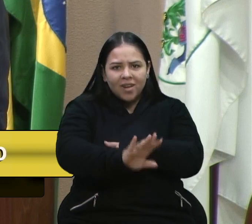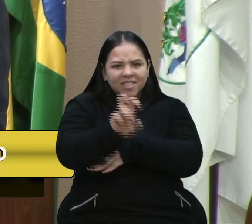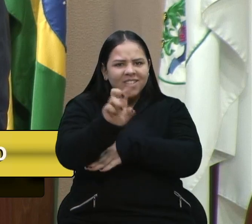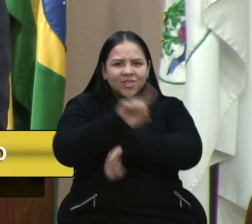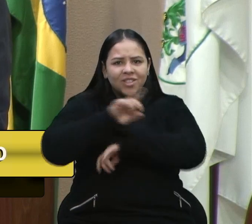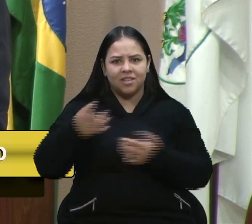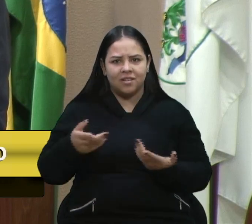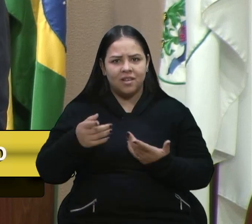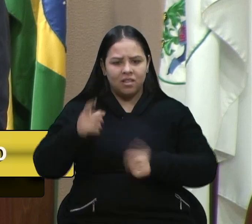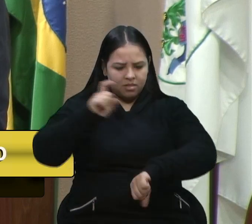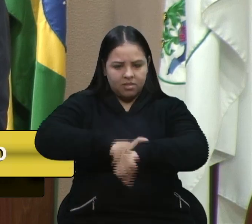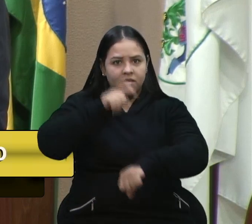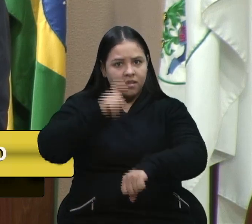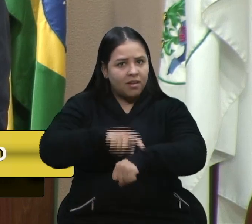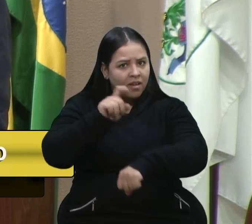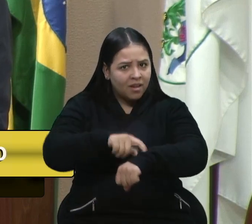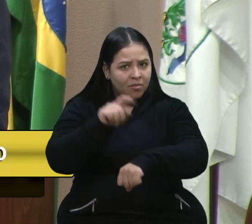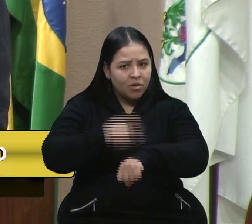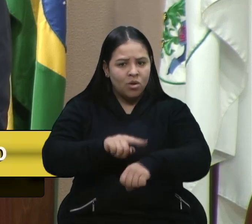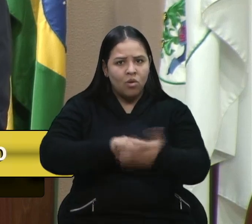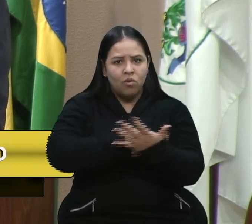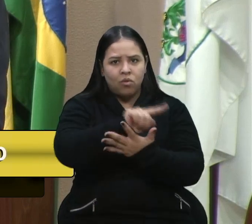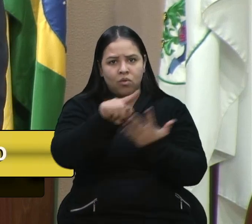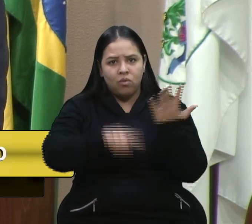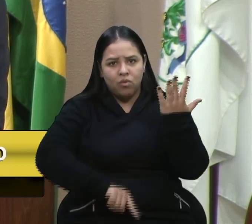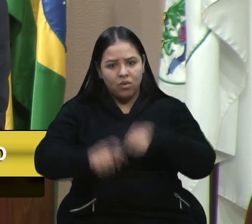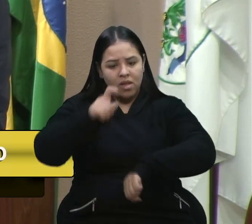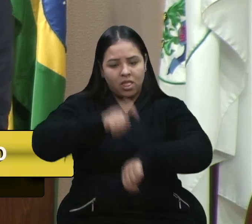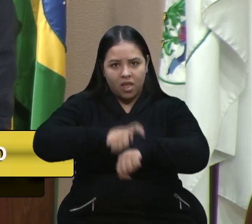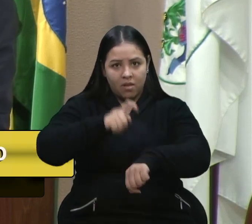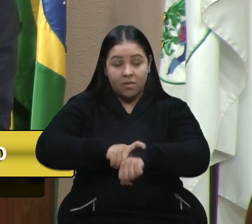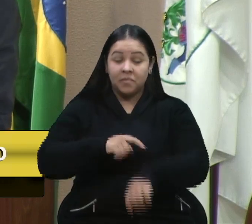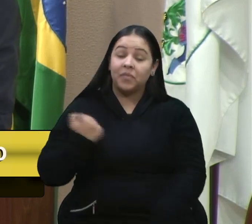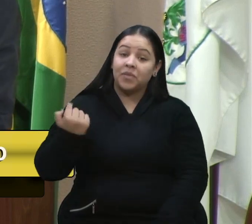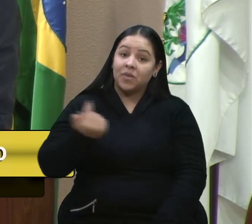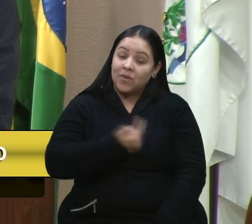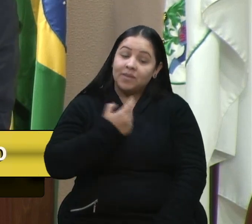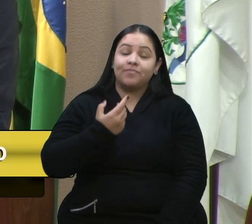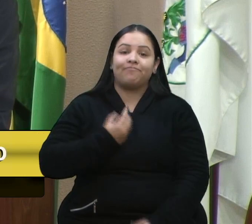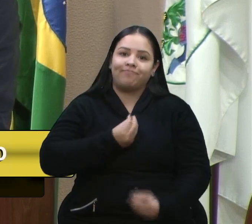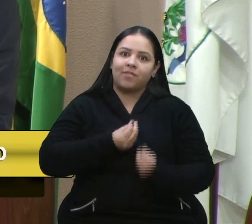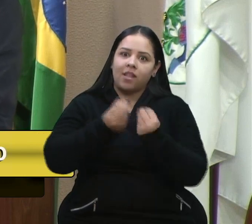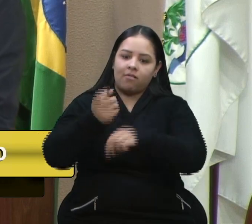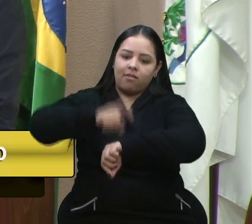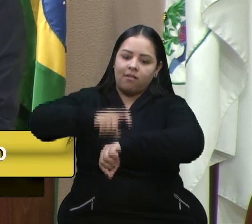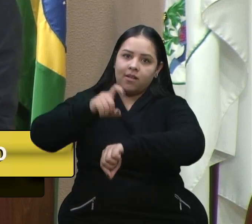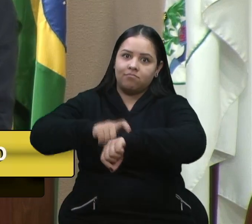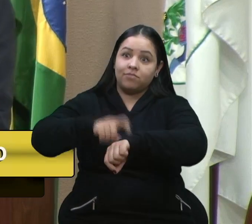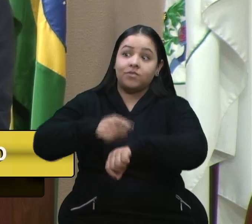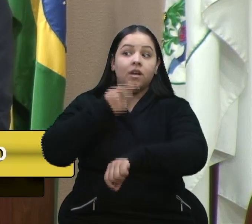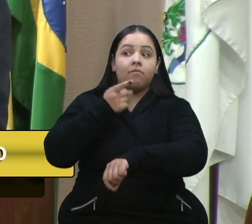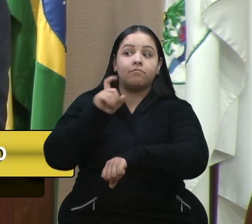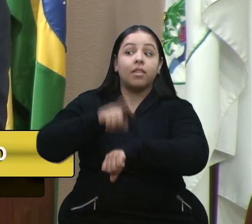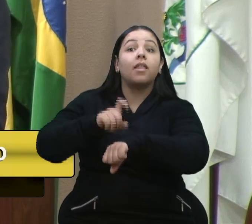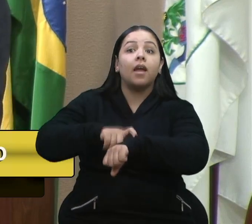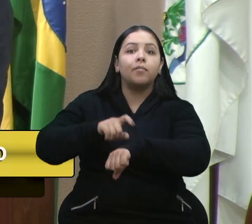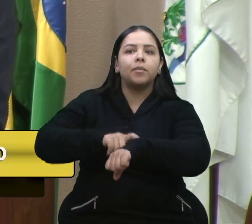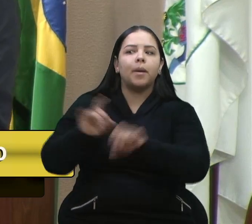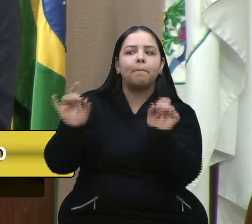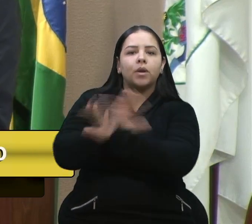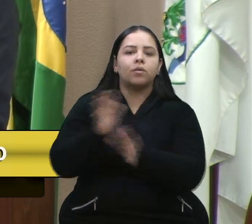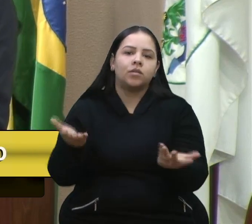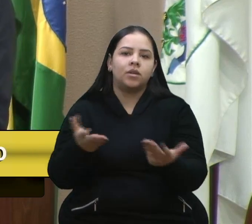crateras de muito tempo. Muito tempo. Então nós demos um prazo, né, para surpresa de ninguém, né? O